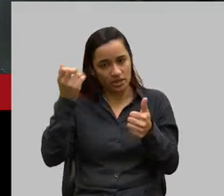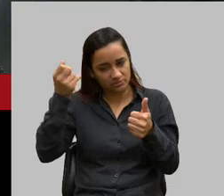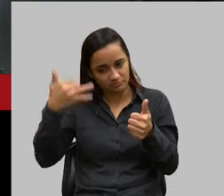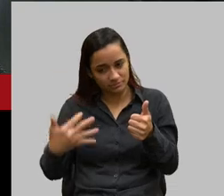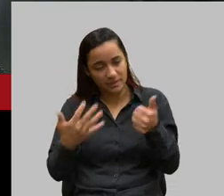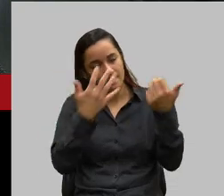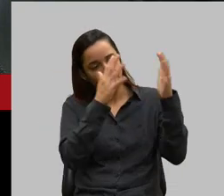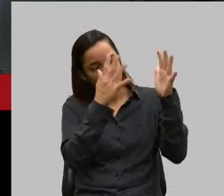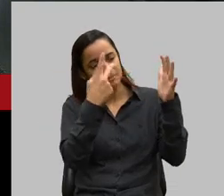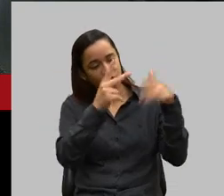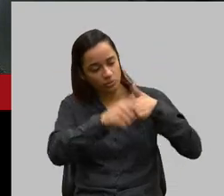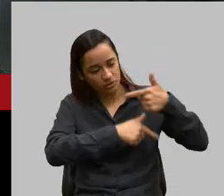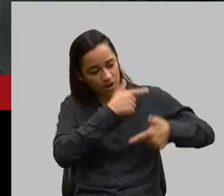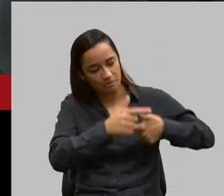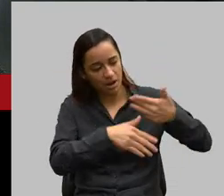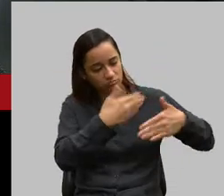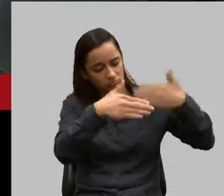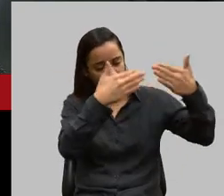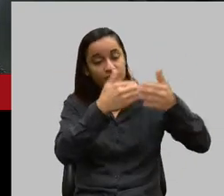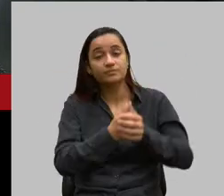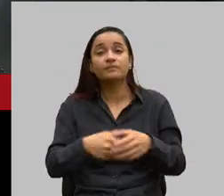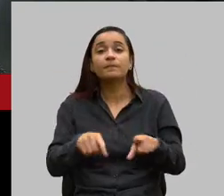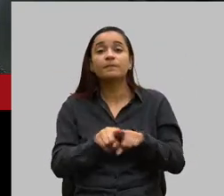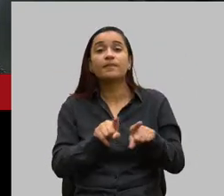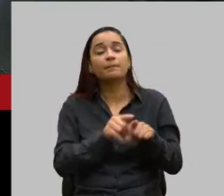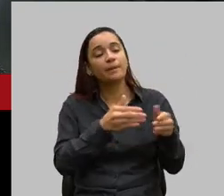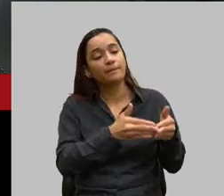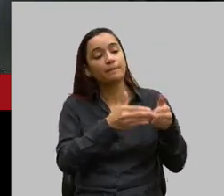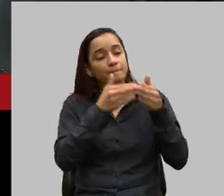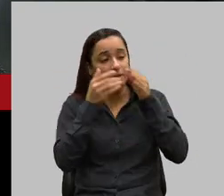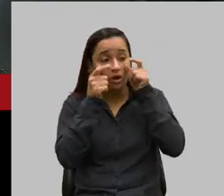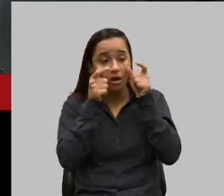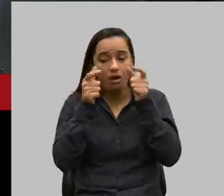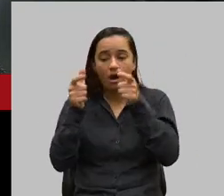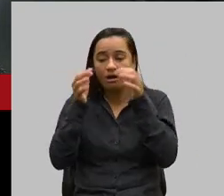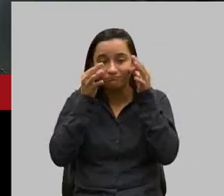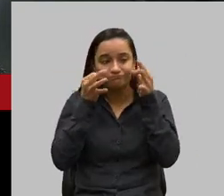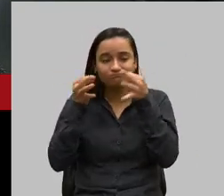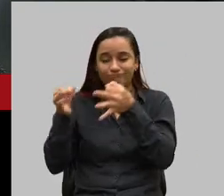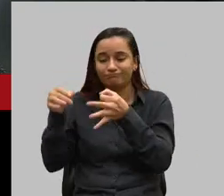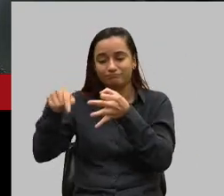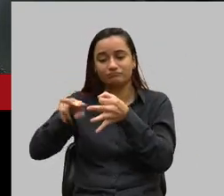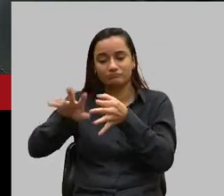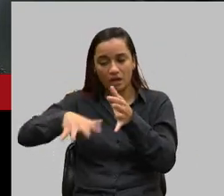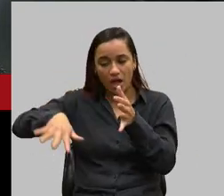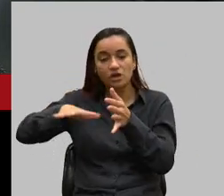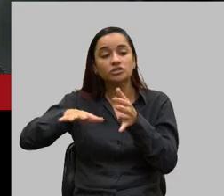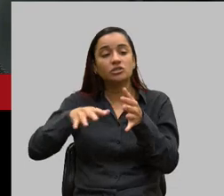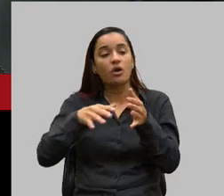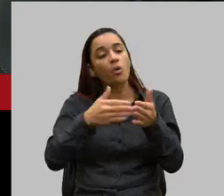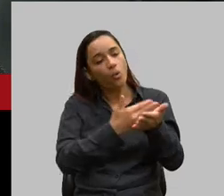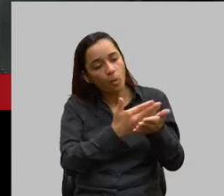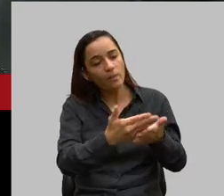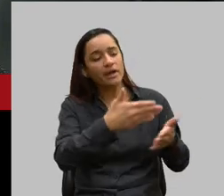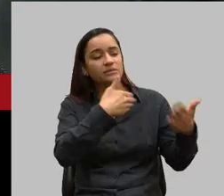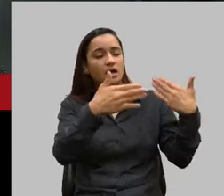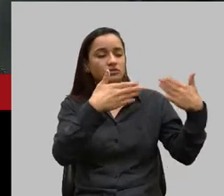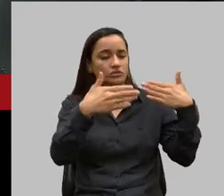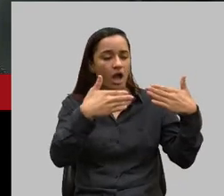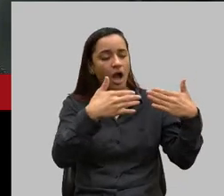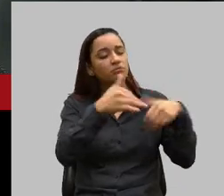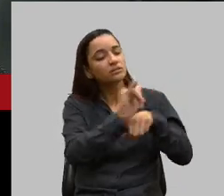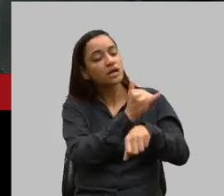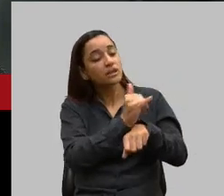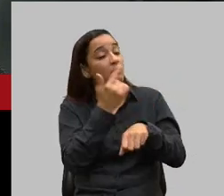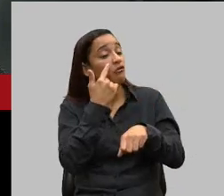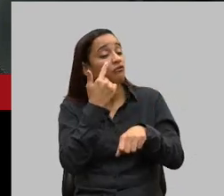trabalho desempenhado e peço um olhar e uma abertura de um diálogo pra gente ver isso que que podemos ajudar